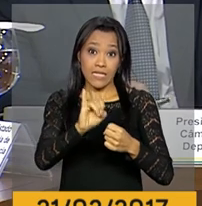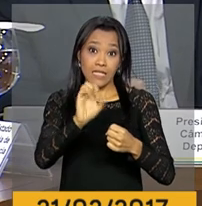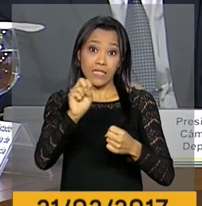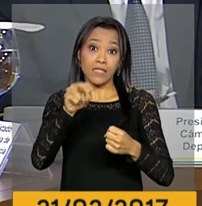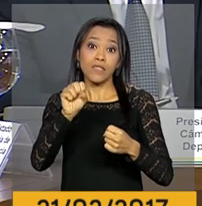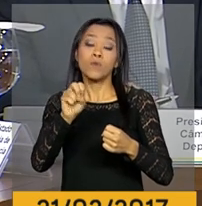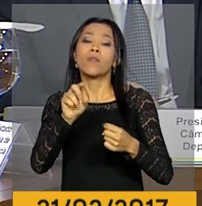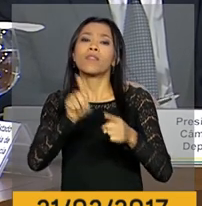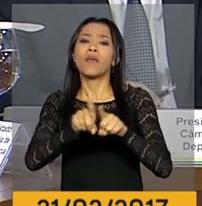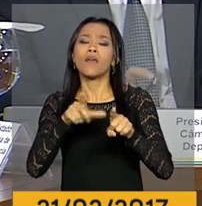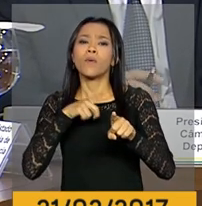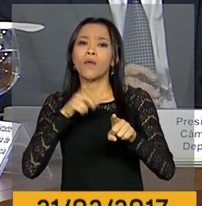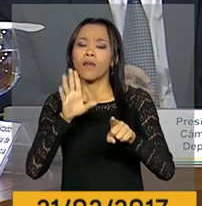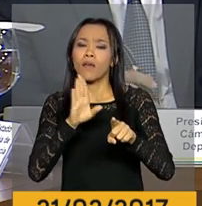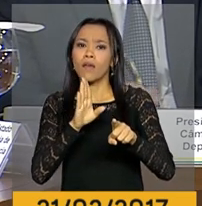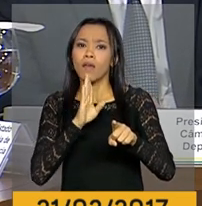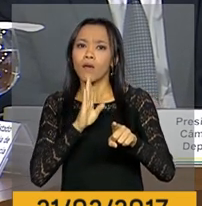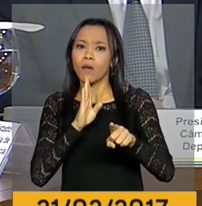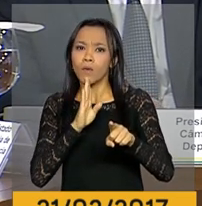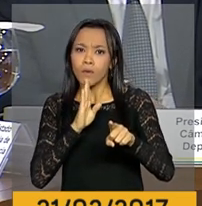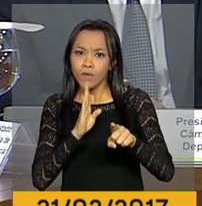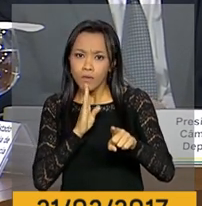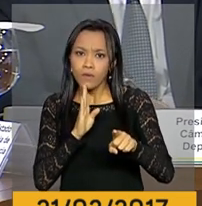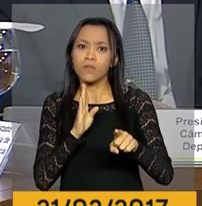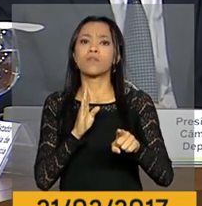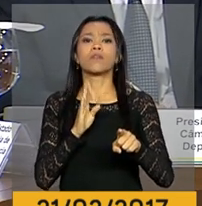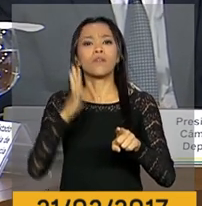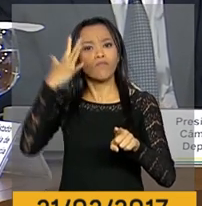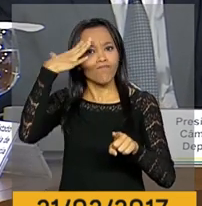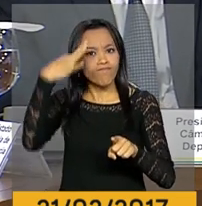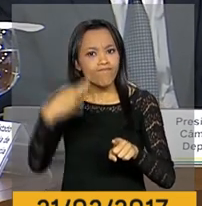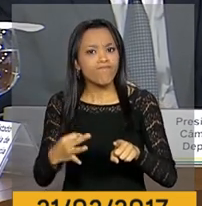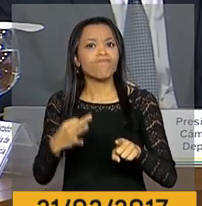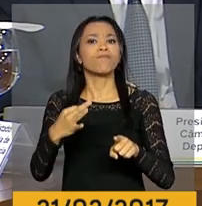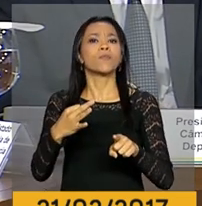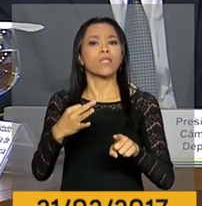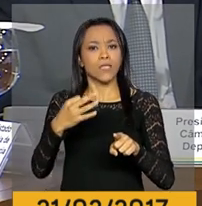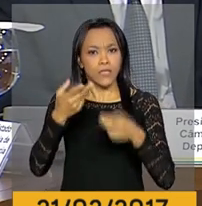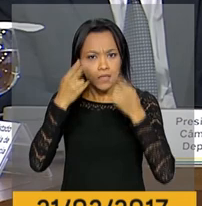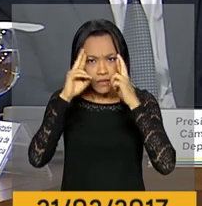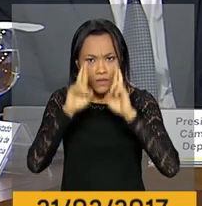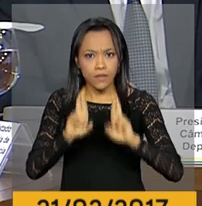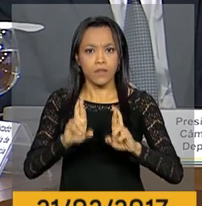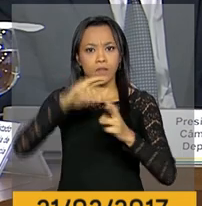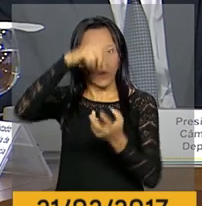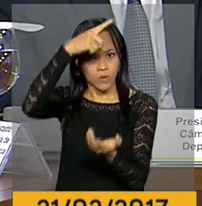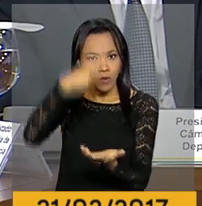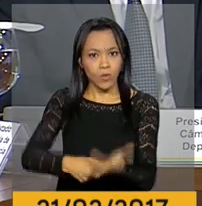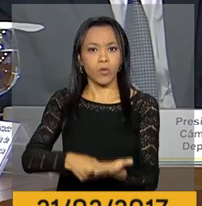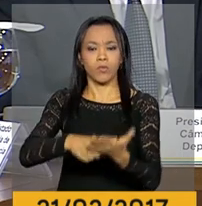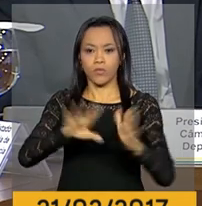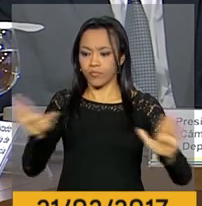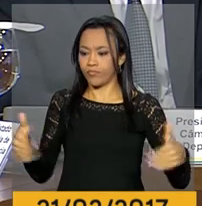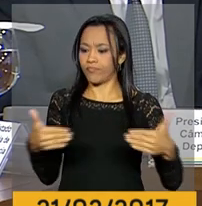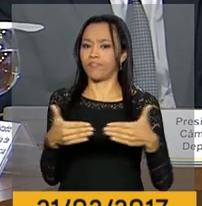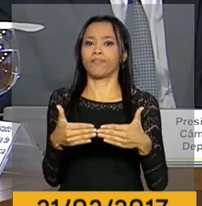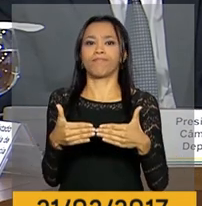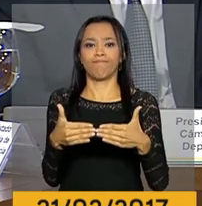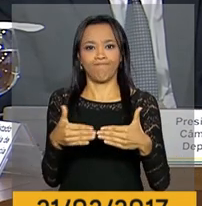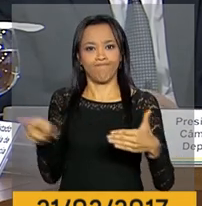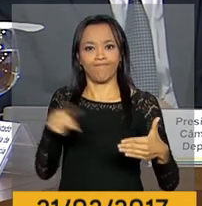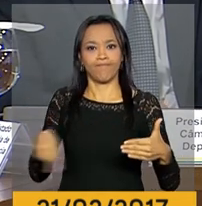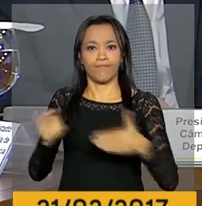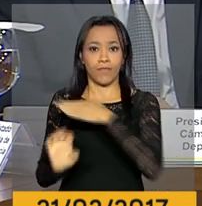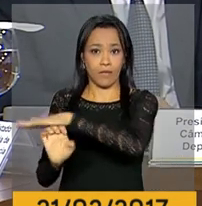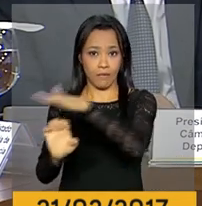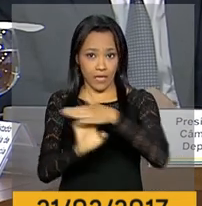expressão reconhecimento das convenções e acordos coletivos de trabalho então quando eu